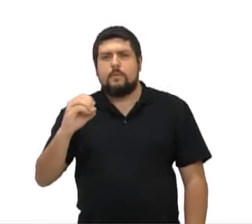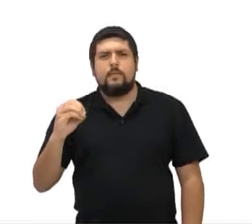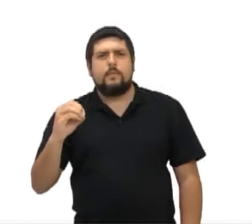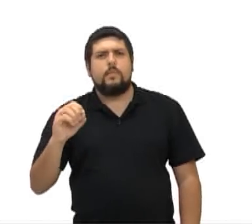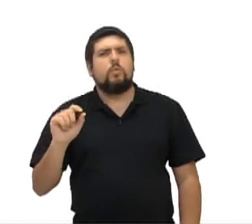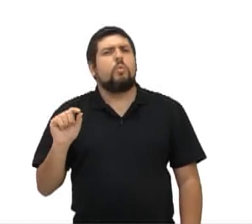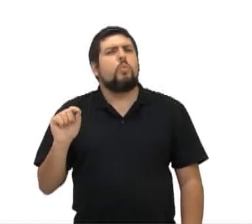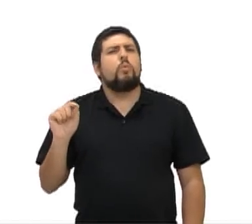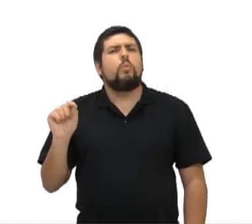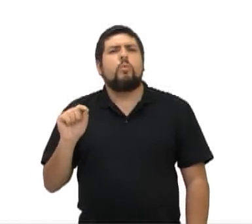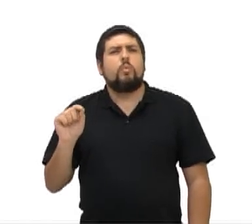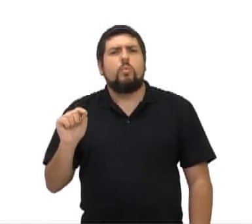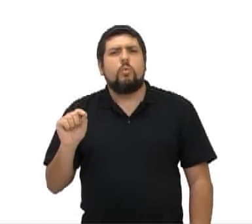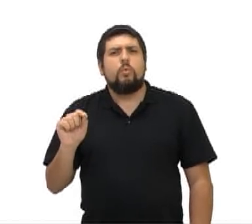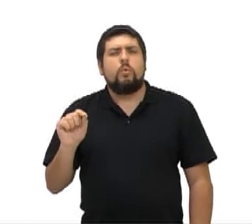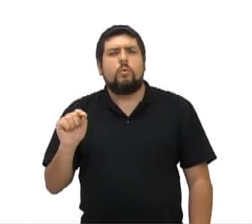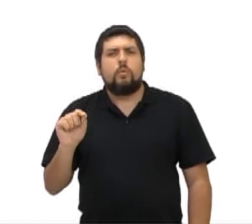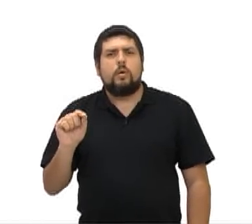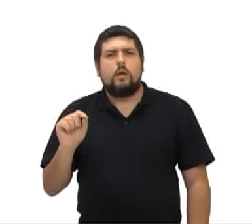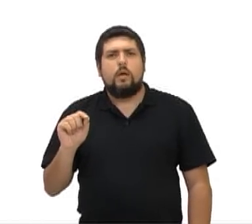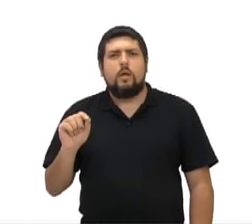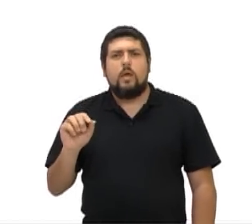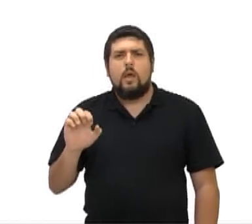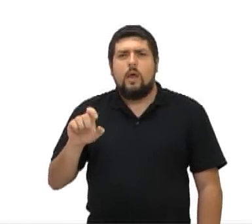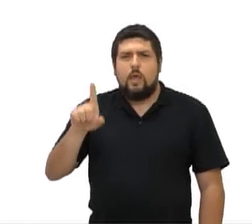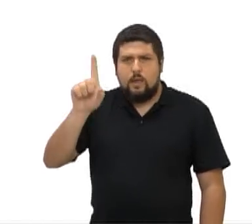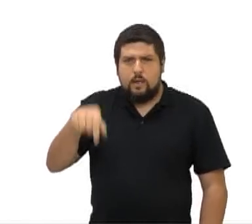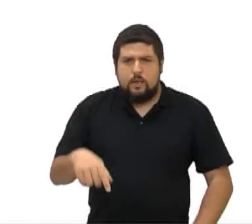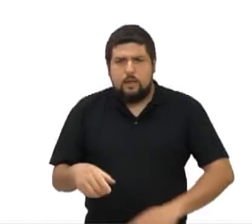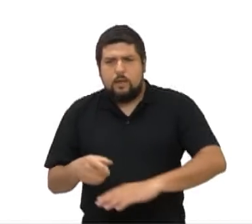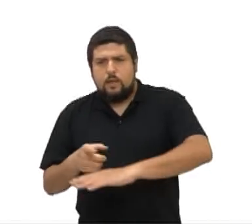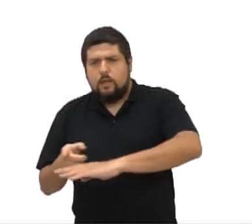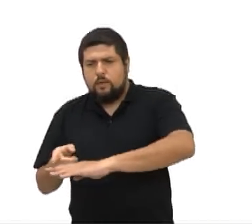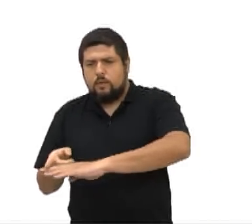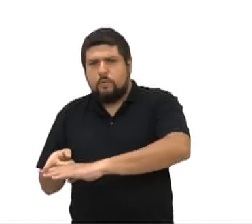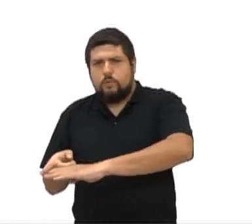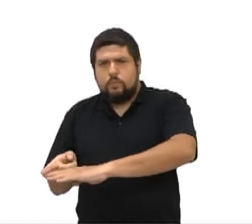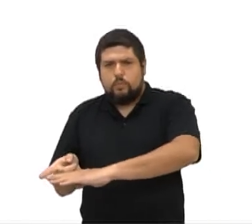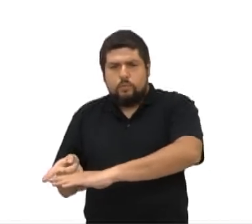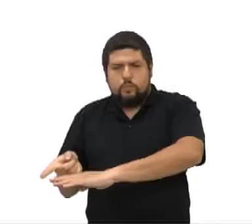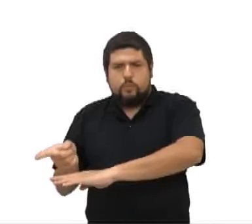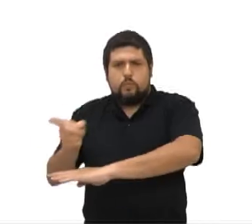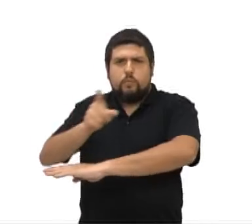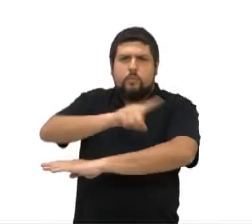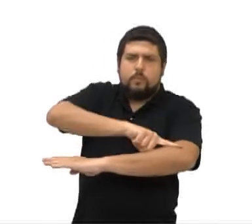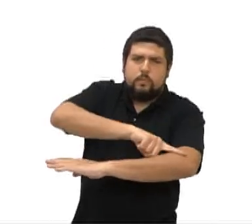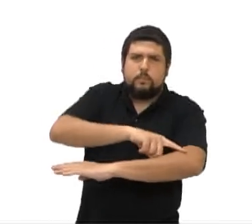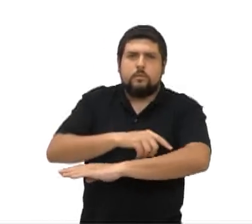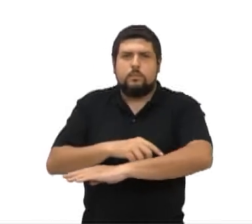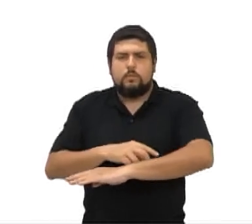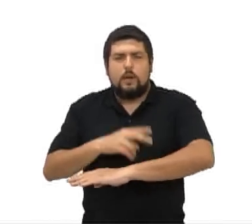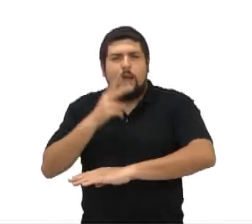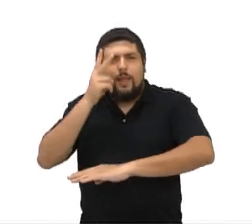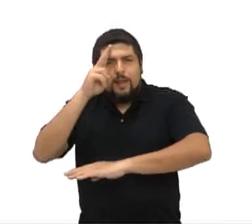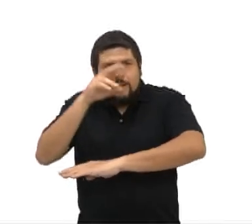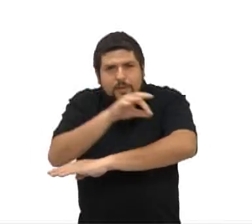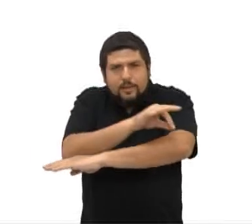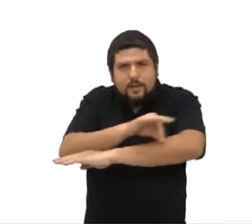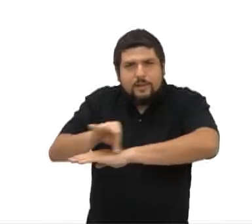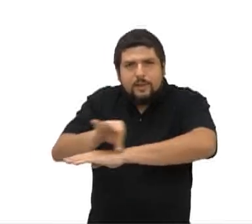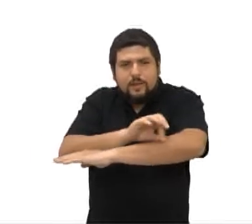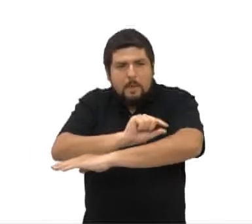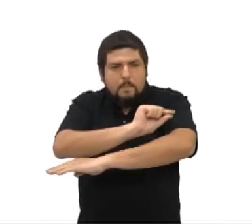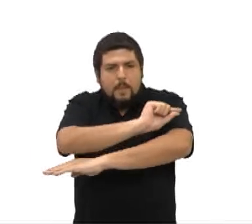raso é aquele ângulo que vai andar uma meia volta. Lembra daquele transferidor meia volta?